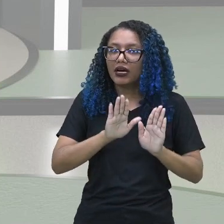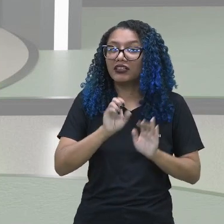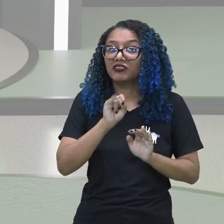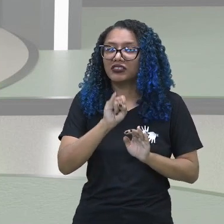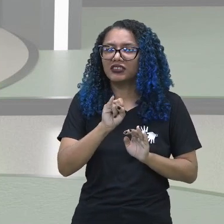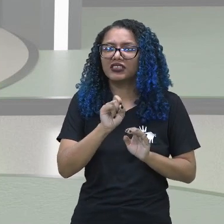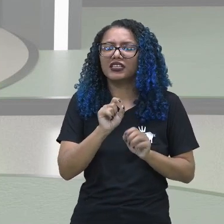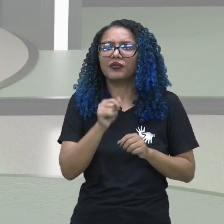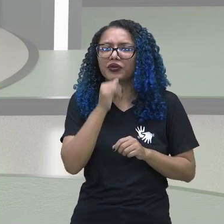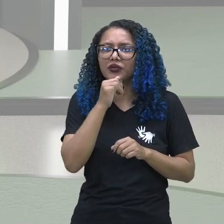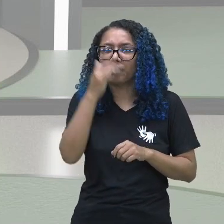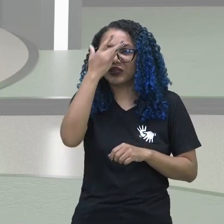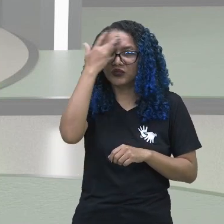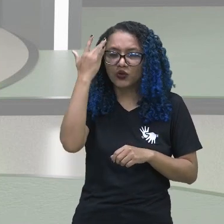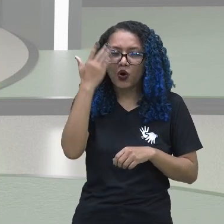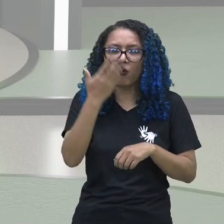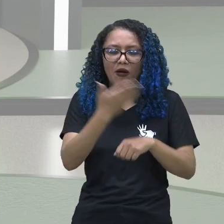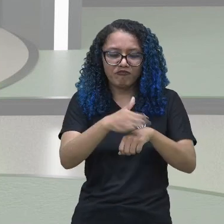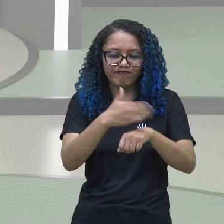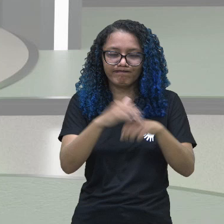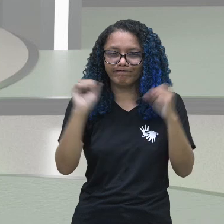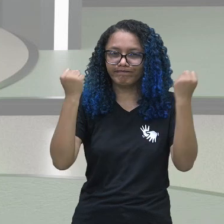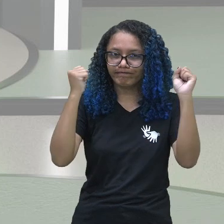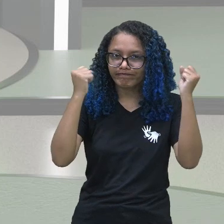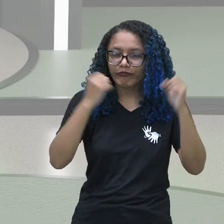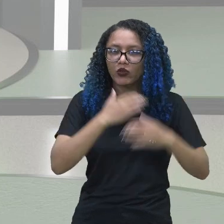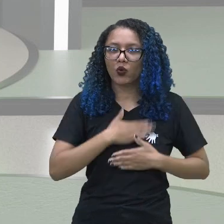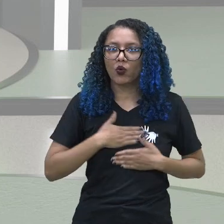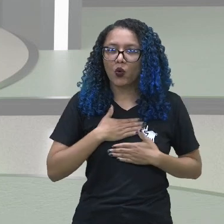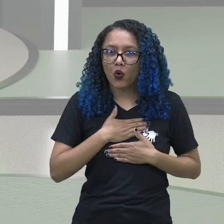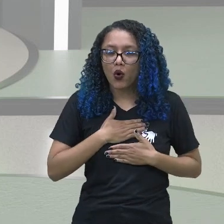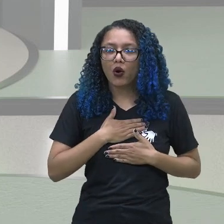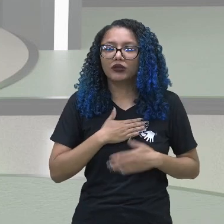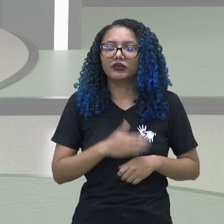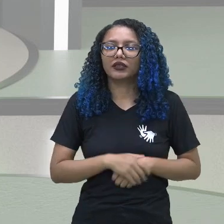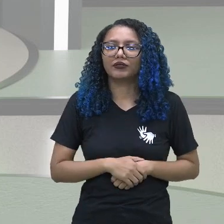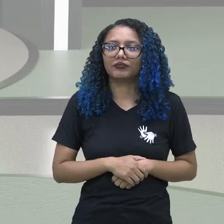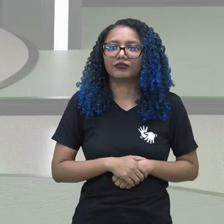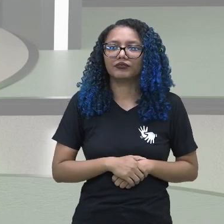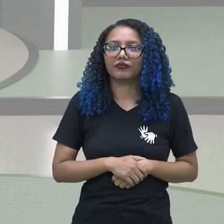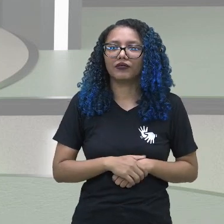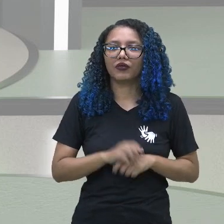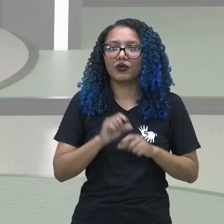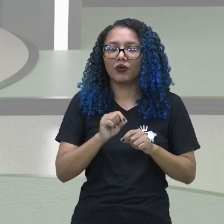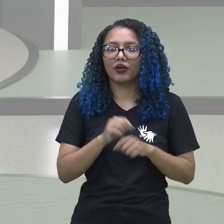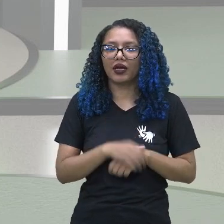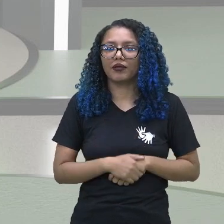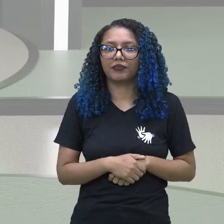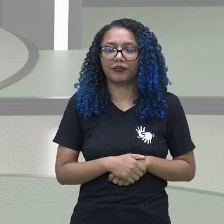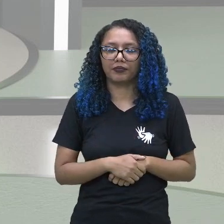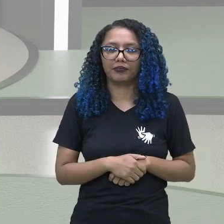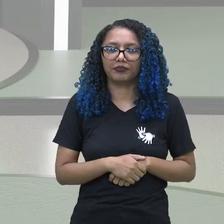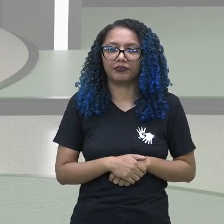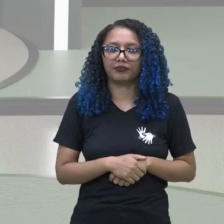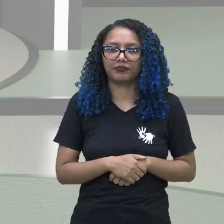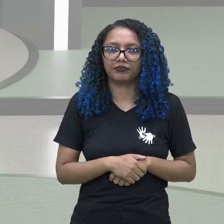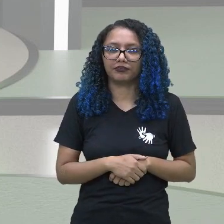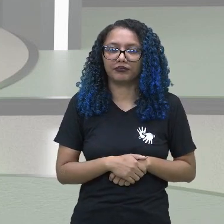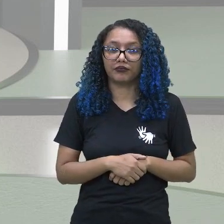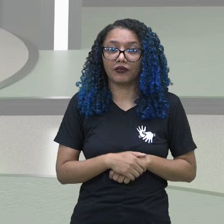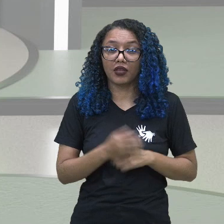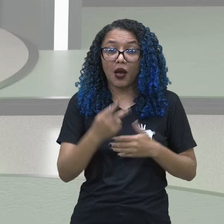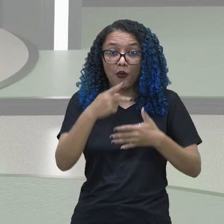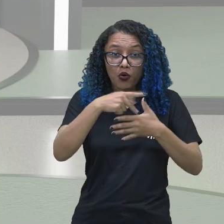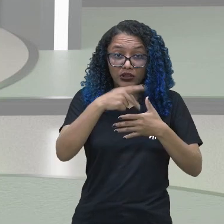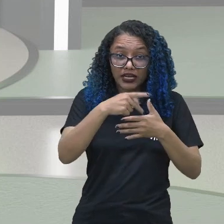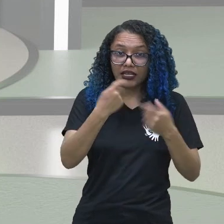fazer atividade física, de não consumir demais a sua energia, a sua reserva